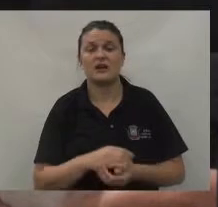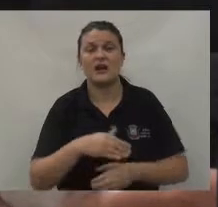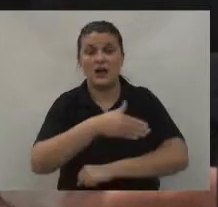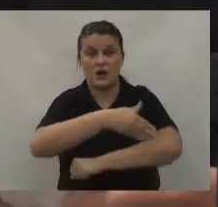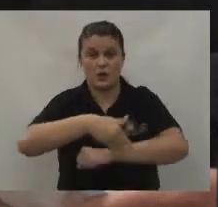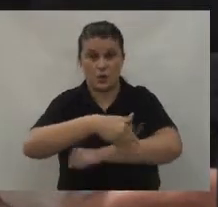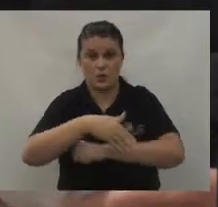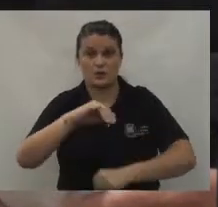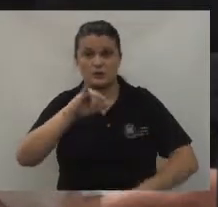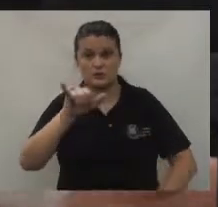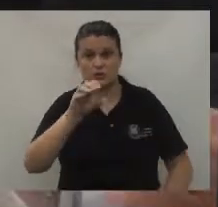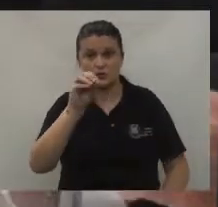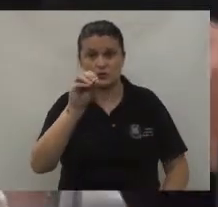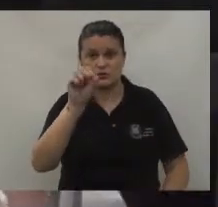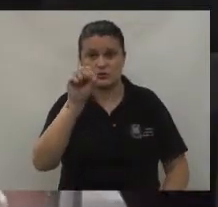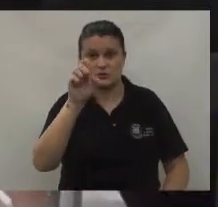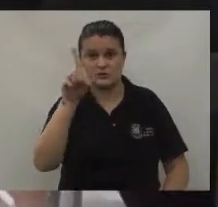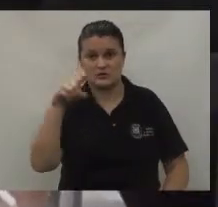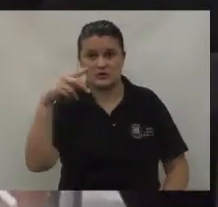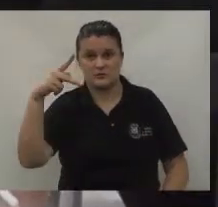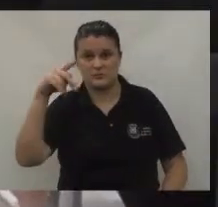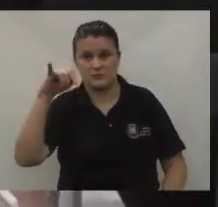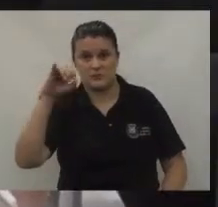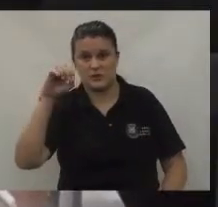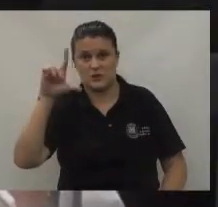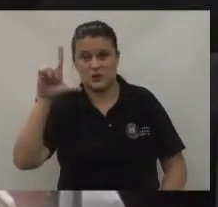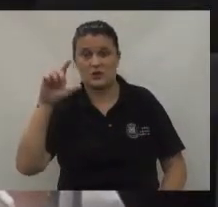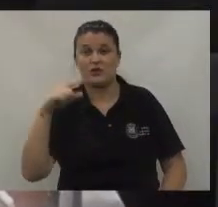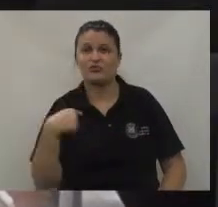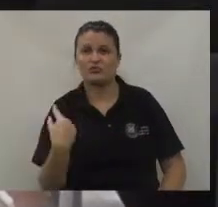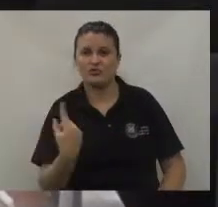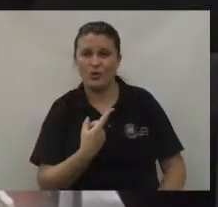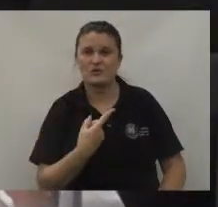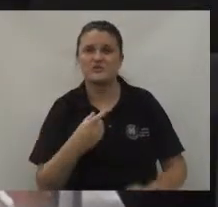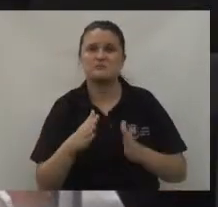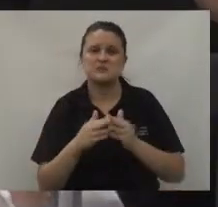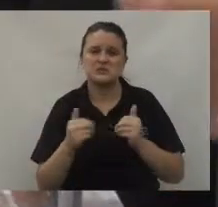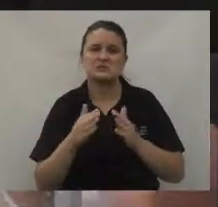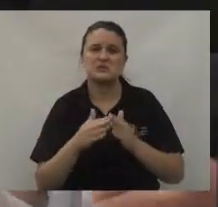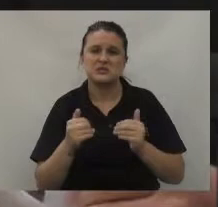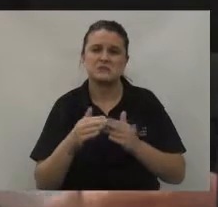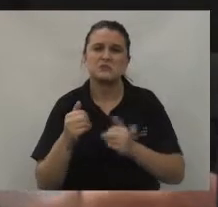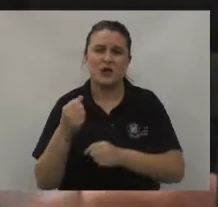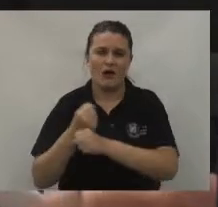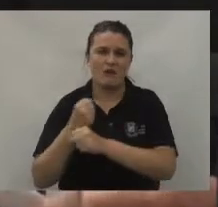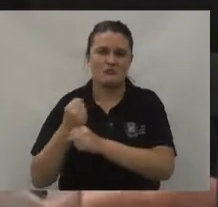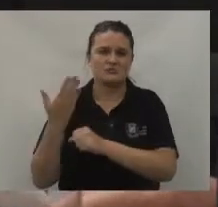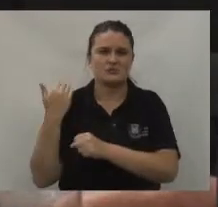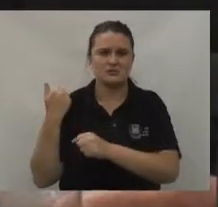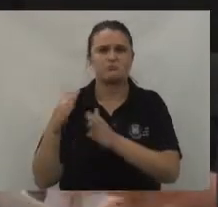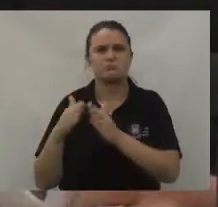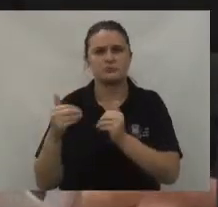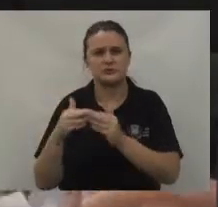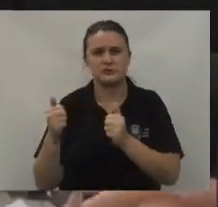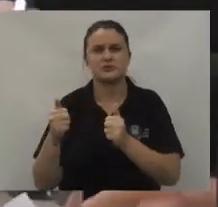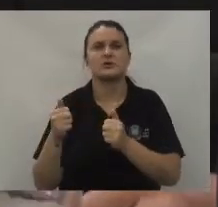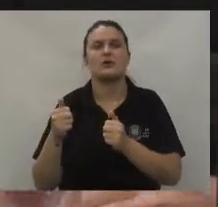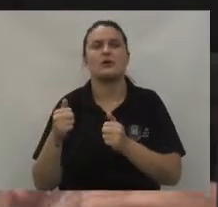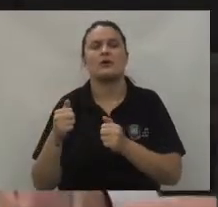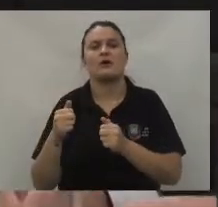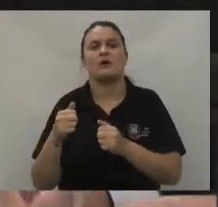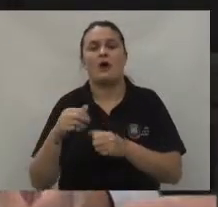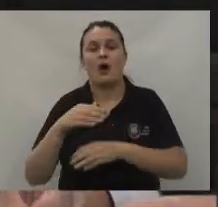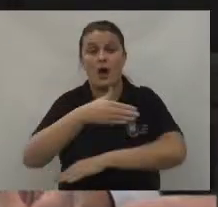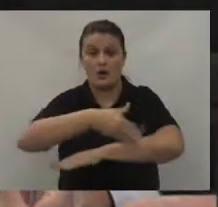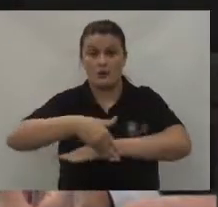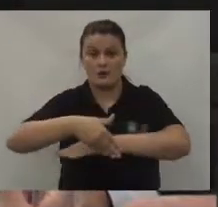rua josé pior é de fato ficamos lá desde o mandato passado solicitando lá aquela que ela